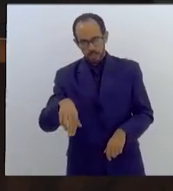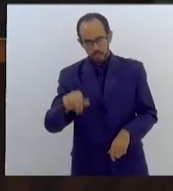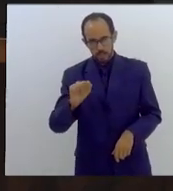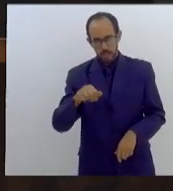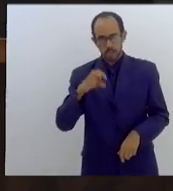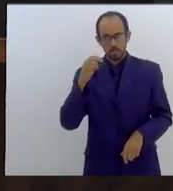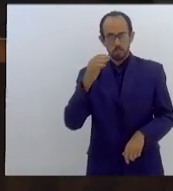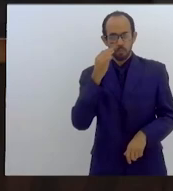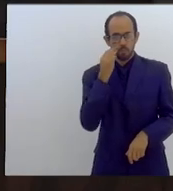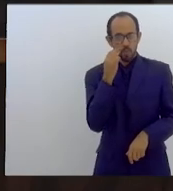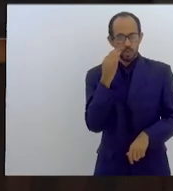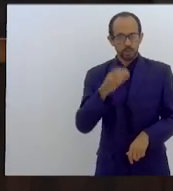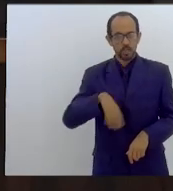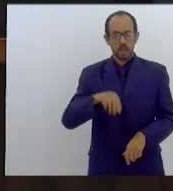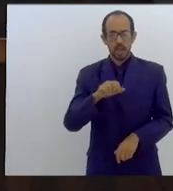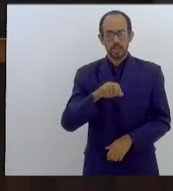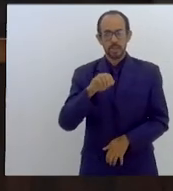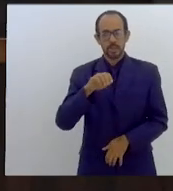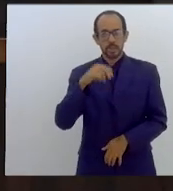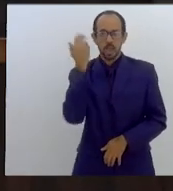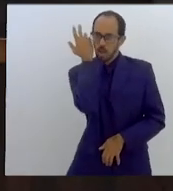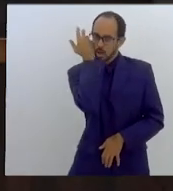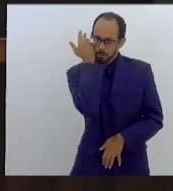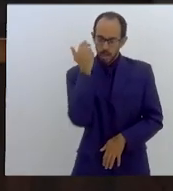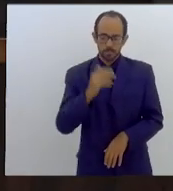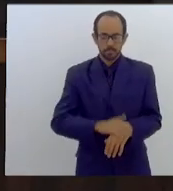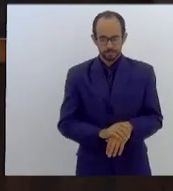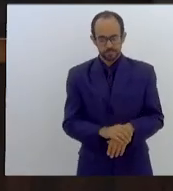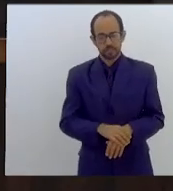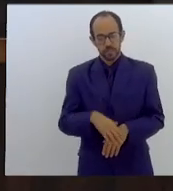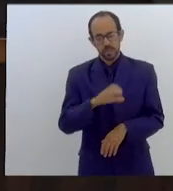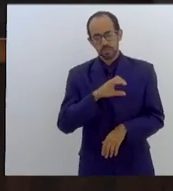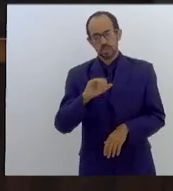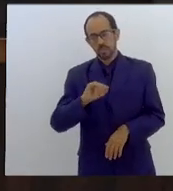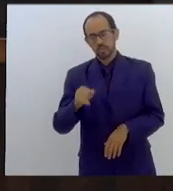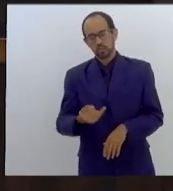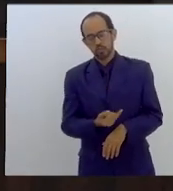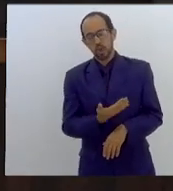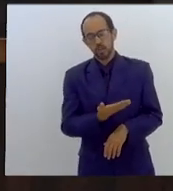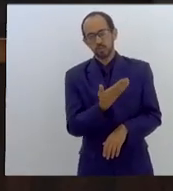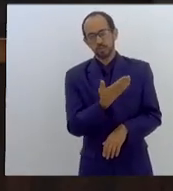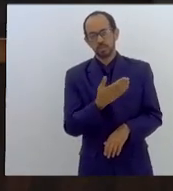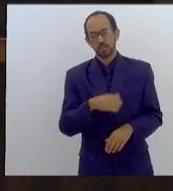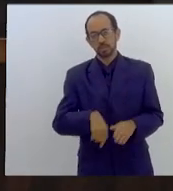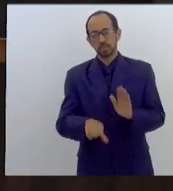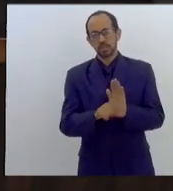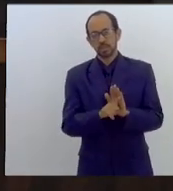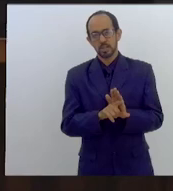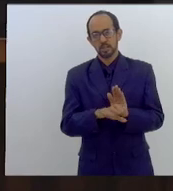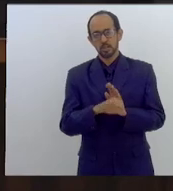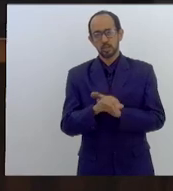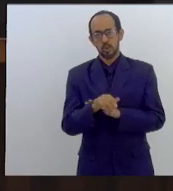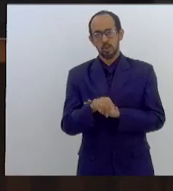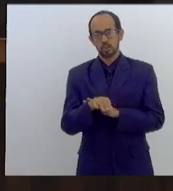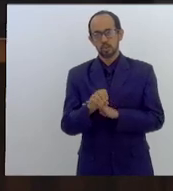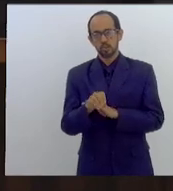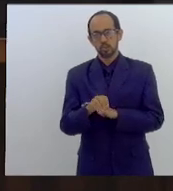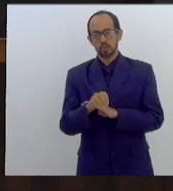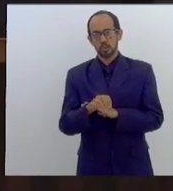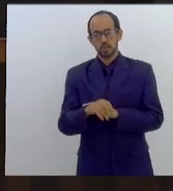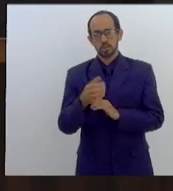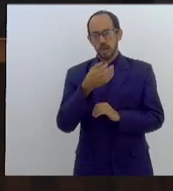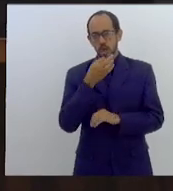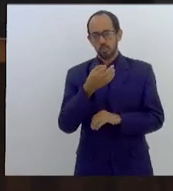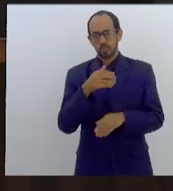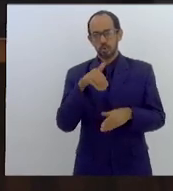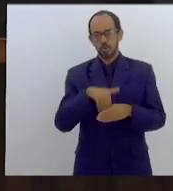Coelho. Pendendo de pareceres das comissões de Constituição e Justiça, legislação constitucional complementar e código, trabalho e orçamento. Permitir